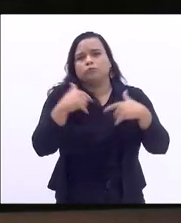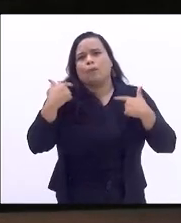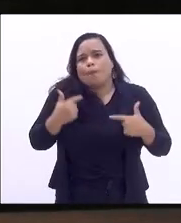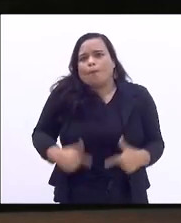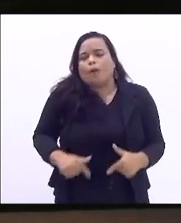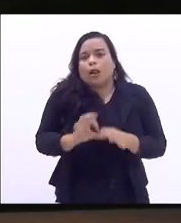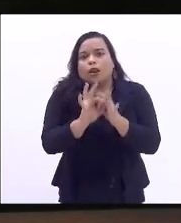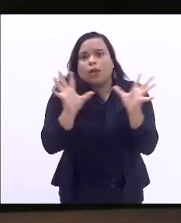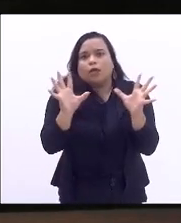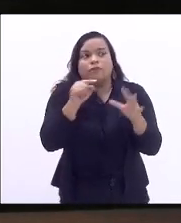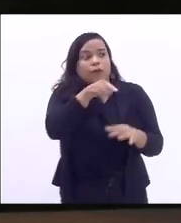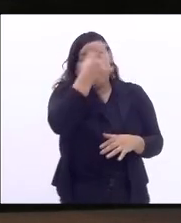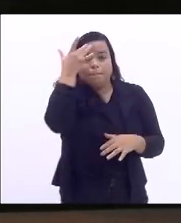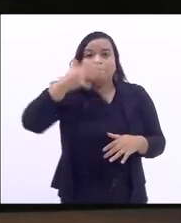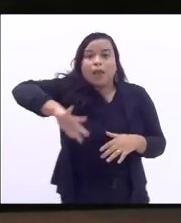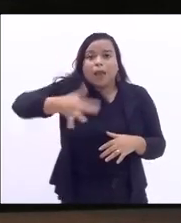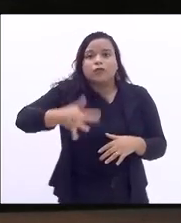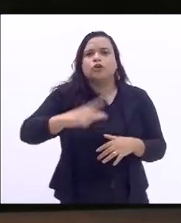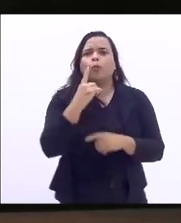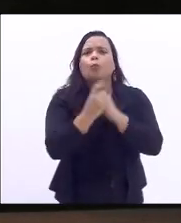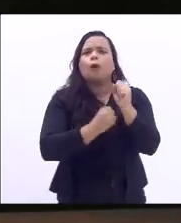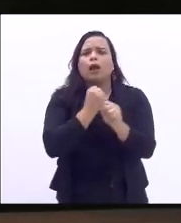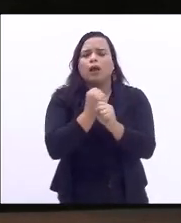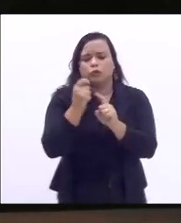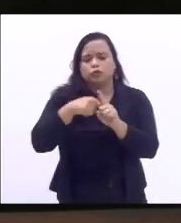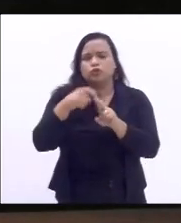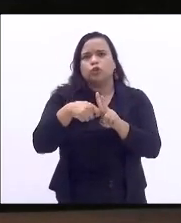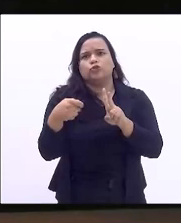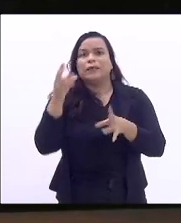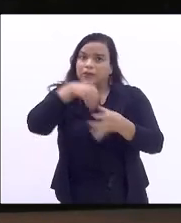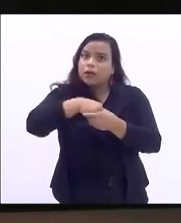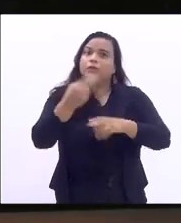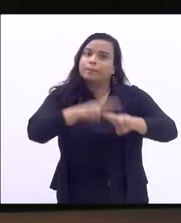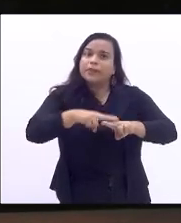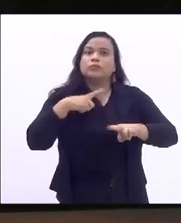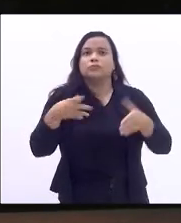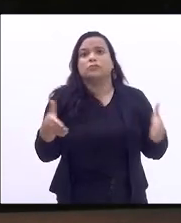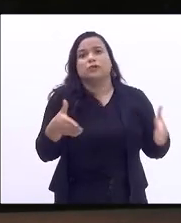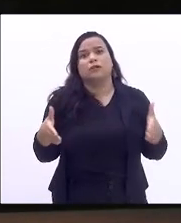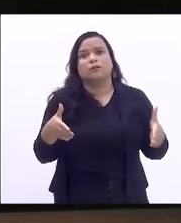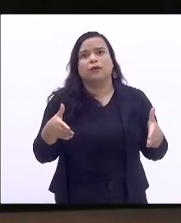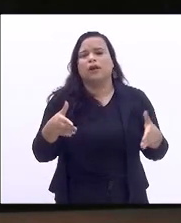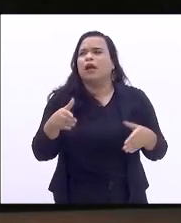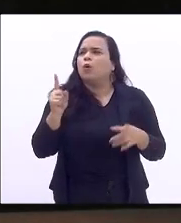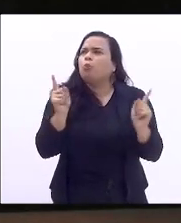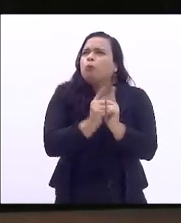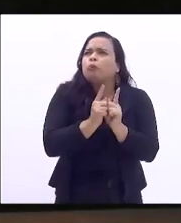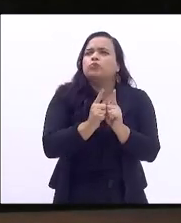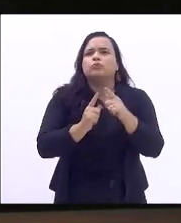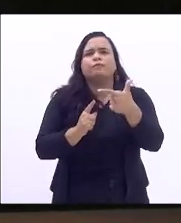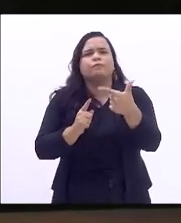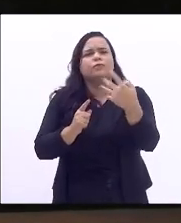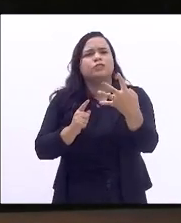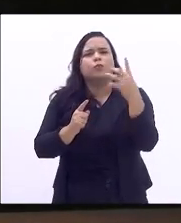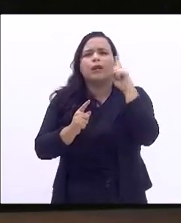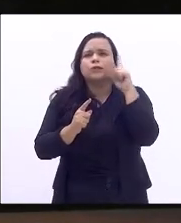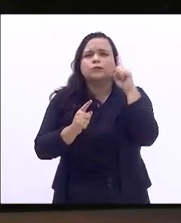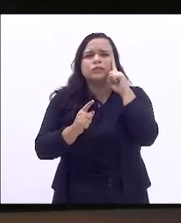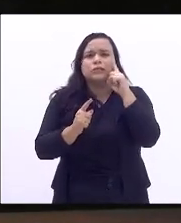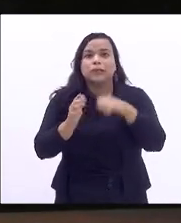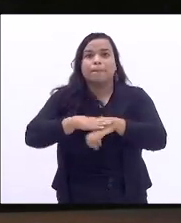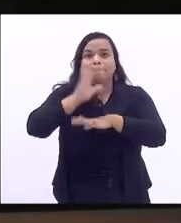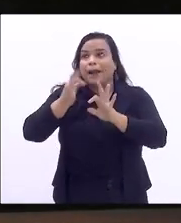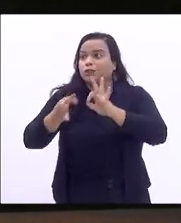1 ano e 2 meses na prisão Então o período mais curto foi de 24 dias eo mais longo de seis anos